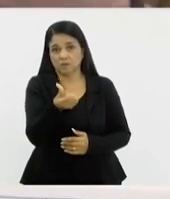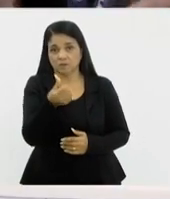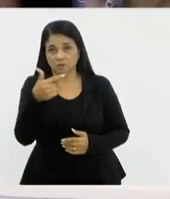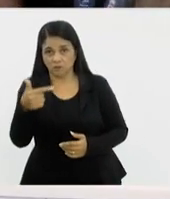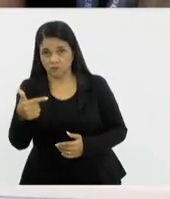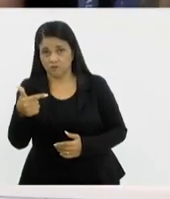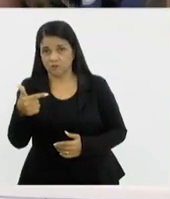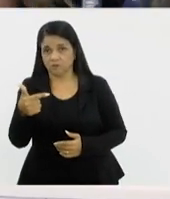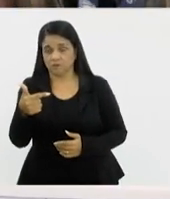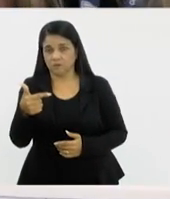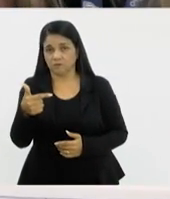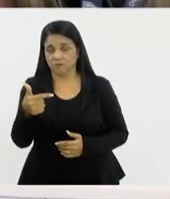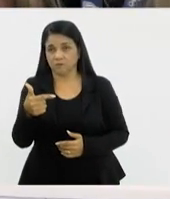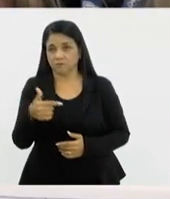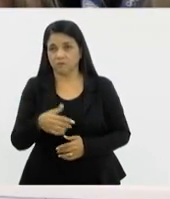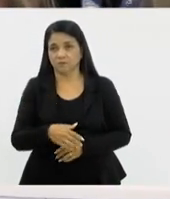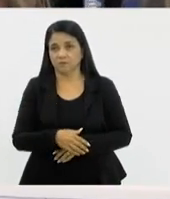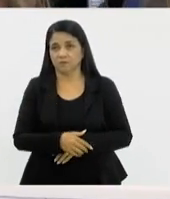3.162. É.